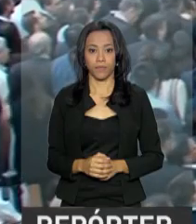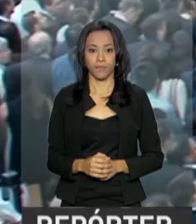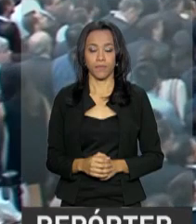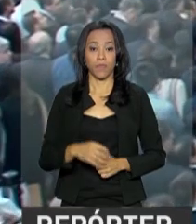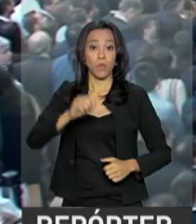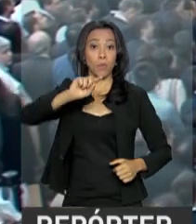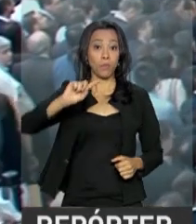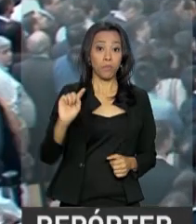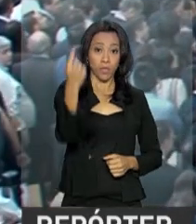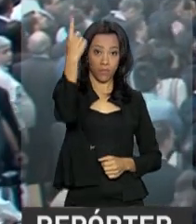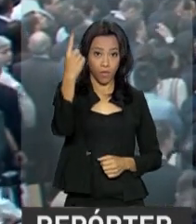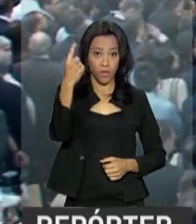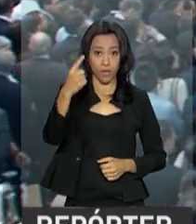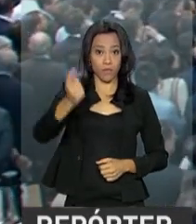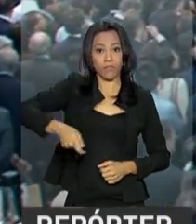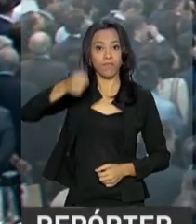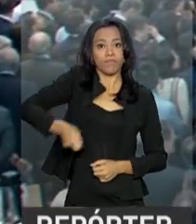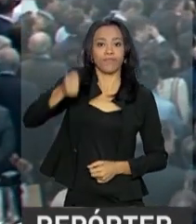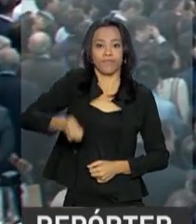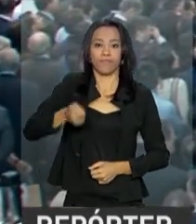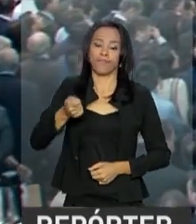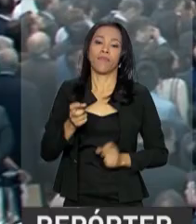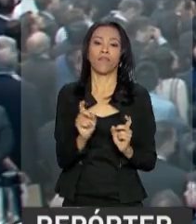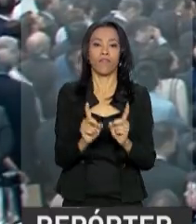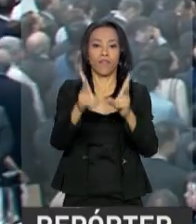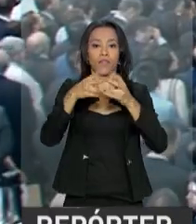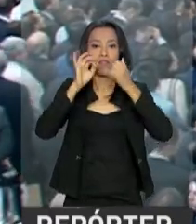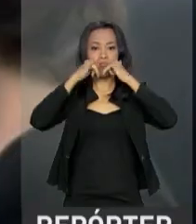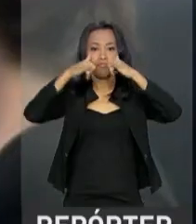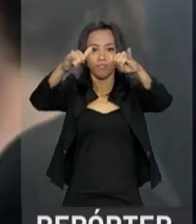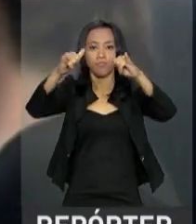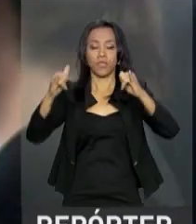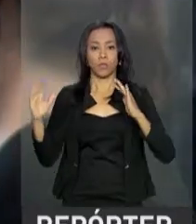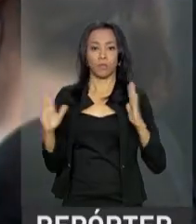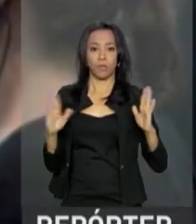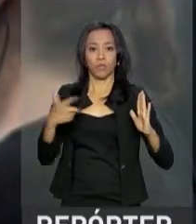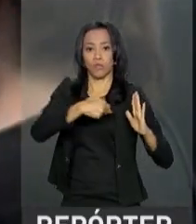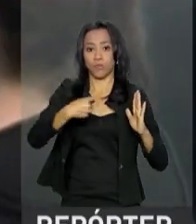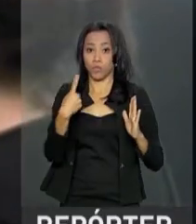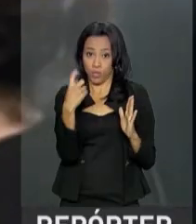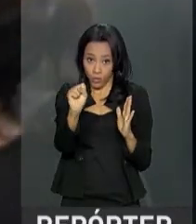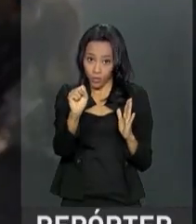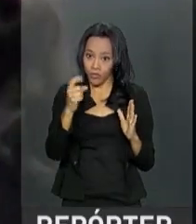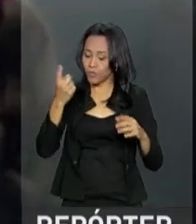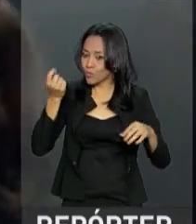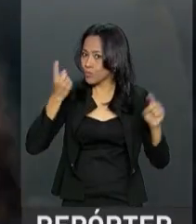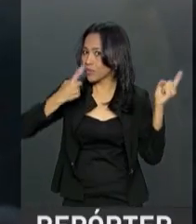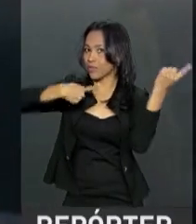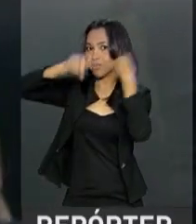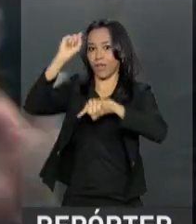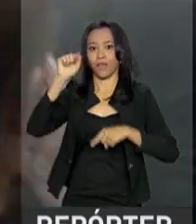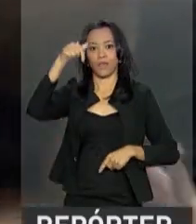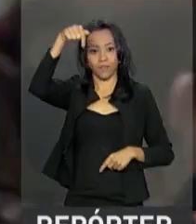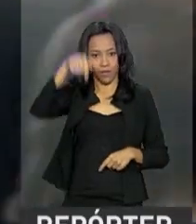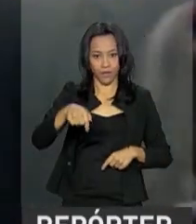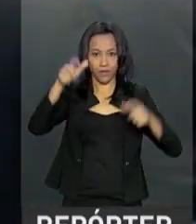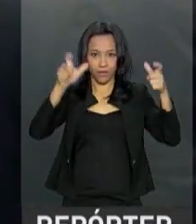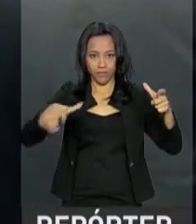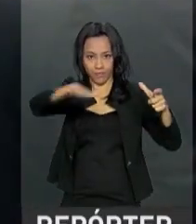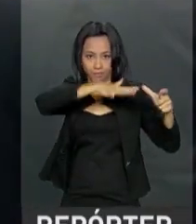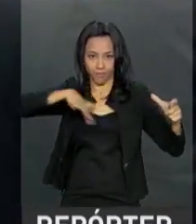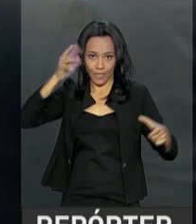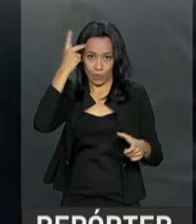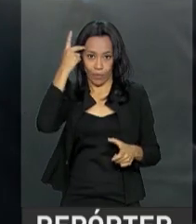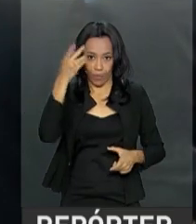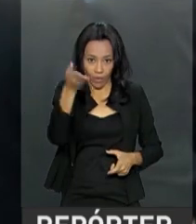O primeiro leilão de linhas de transmissão realizado em 2018 foi um sucesso aqui na Bolsa de Valores de São Paulo.